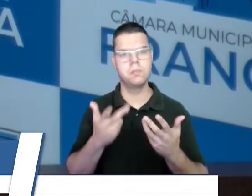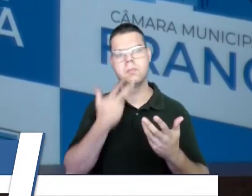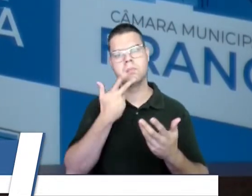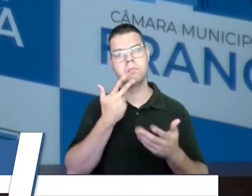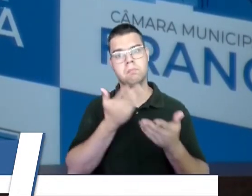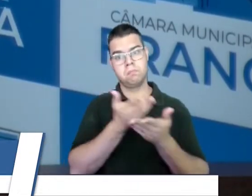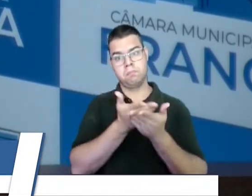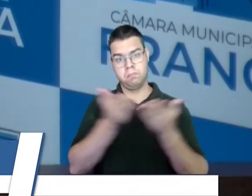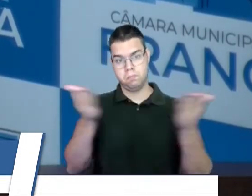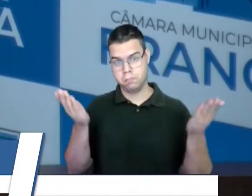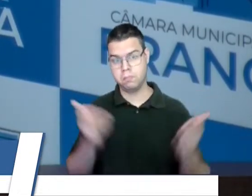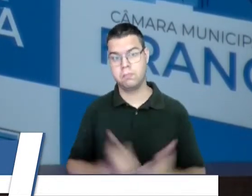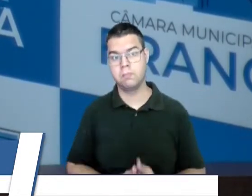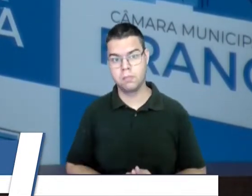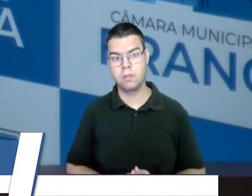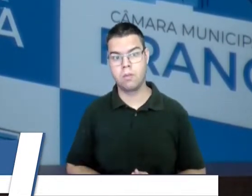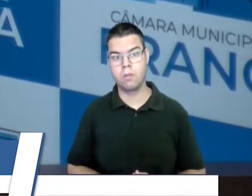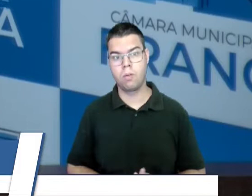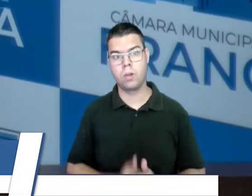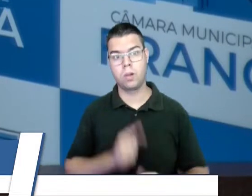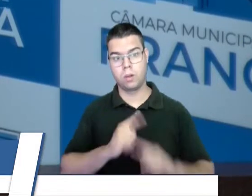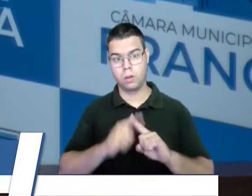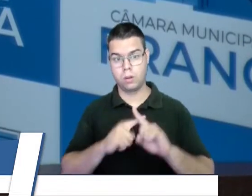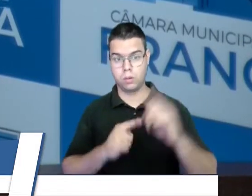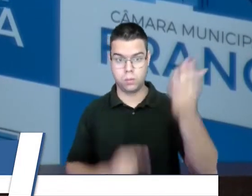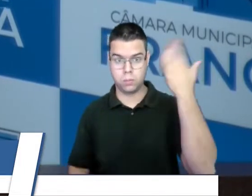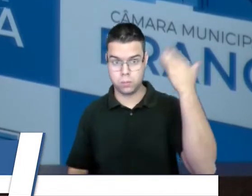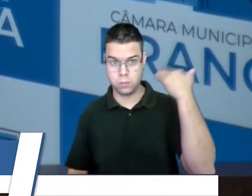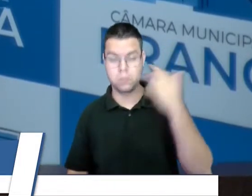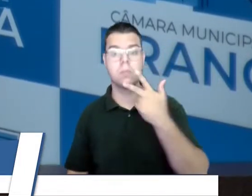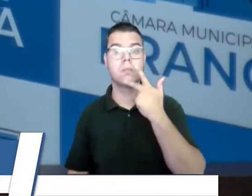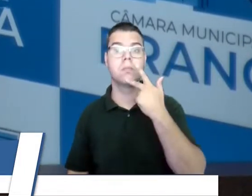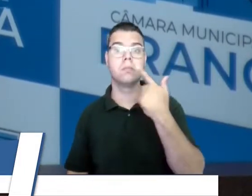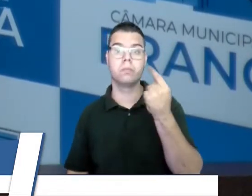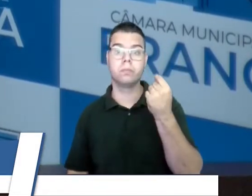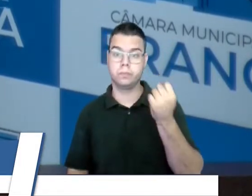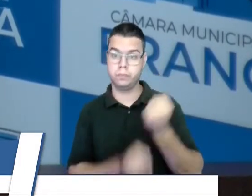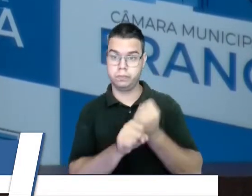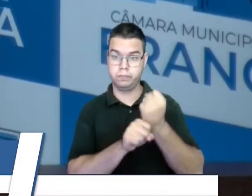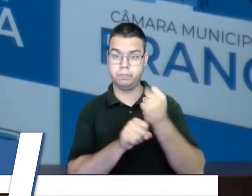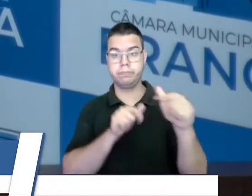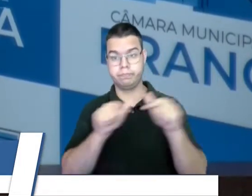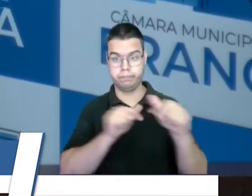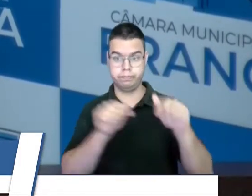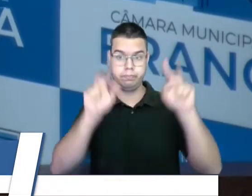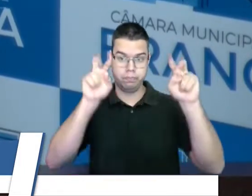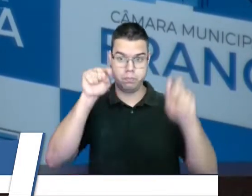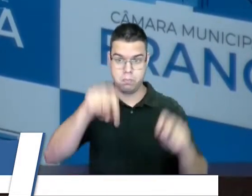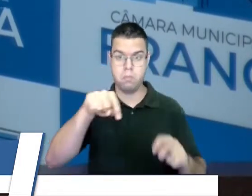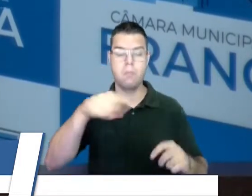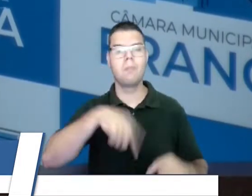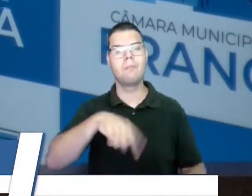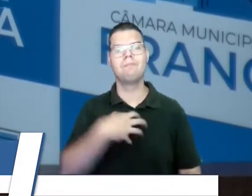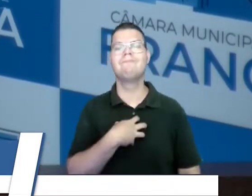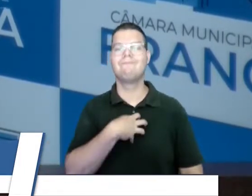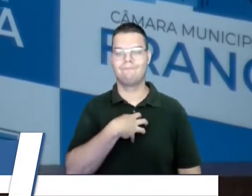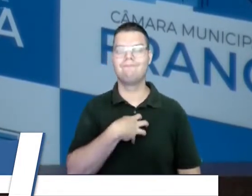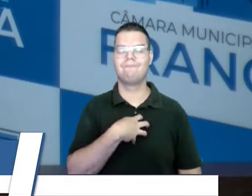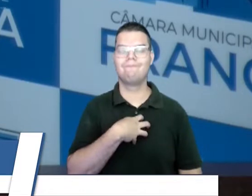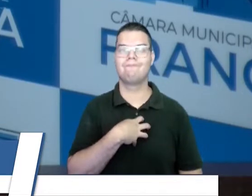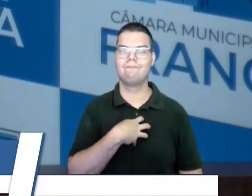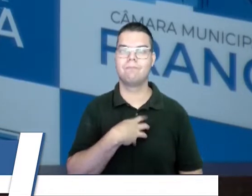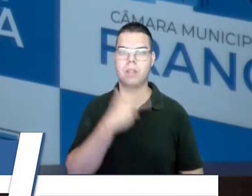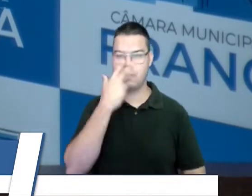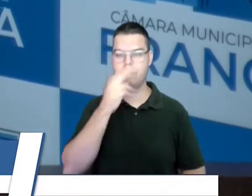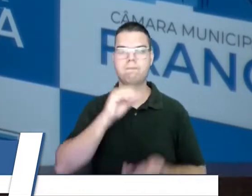senhores, porque, como eu disse já, há mais de 20 anos trabalhando esse assunto, a gente sente a